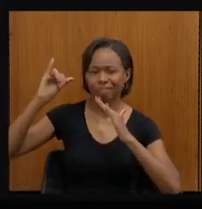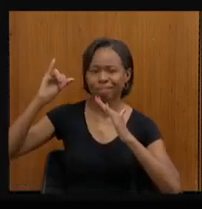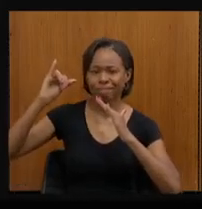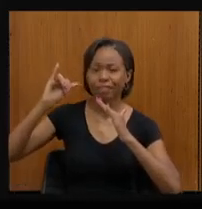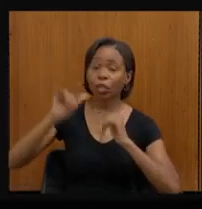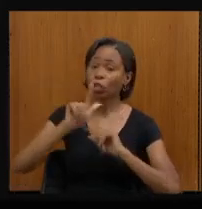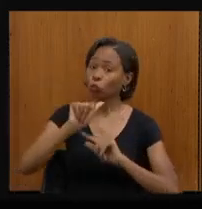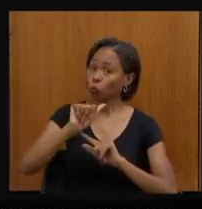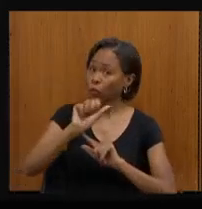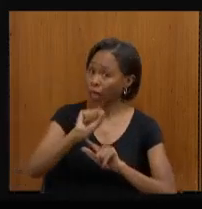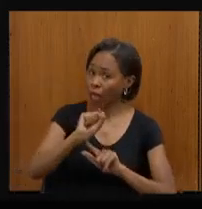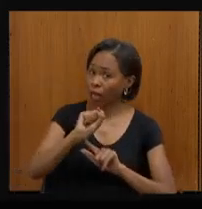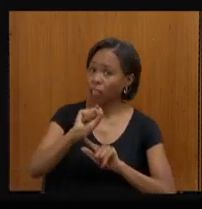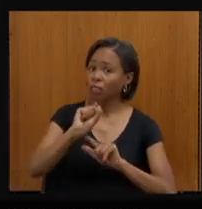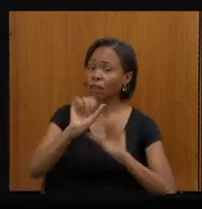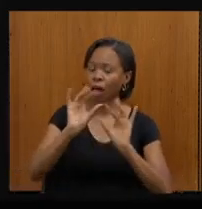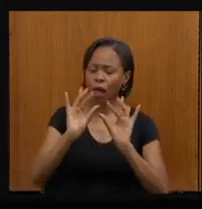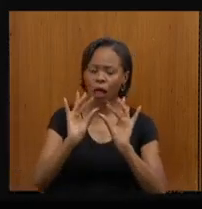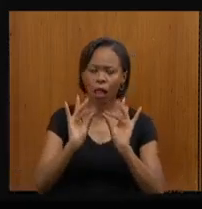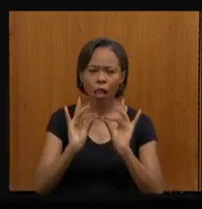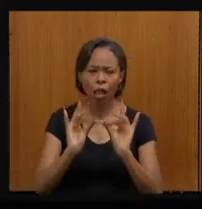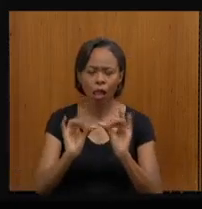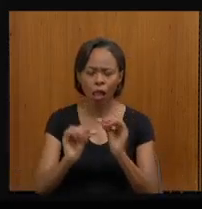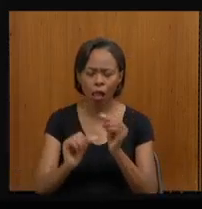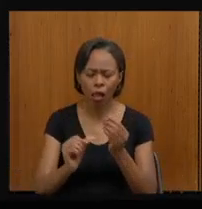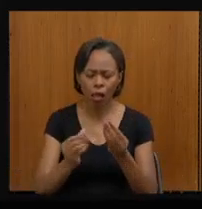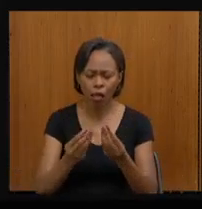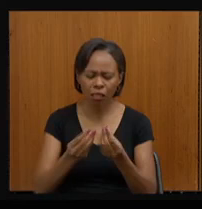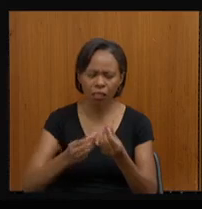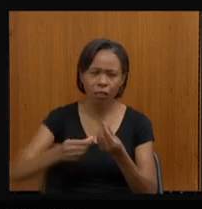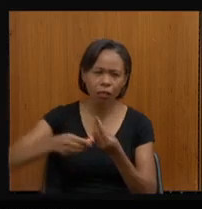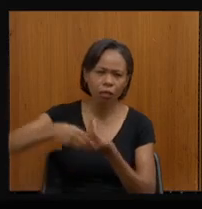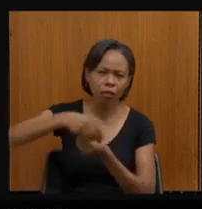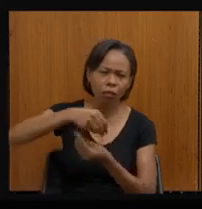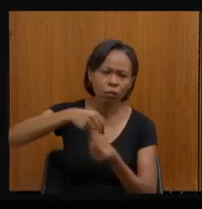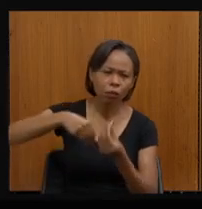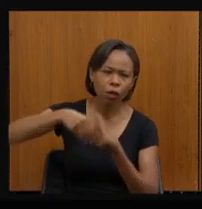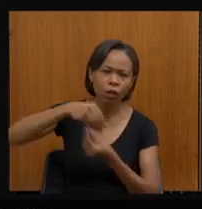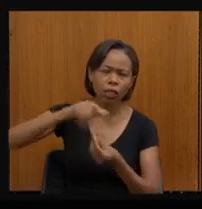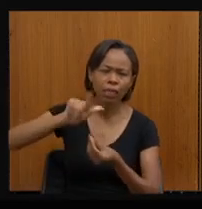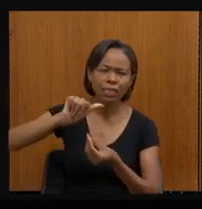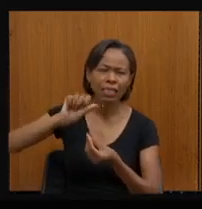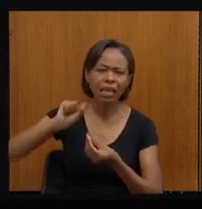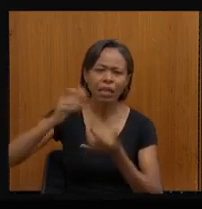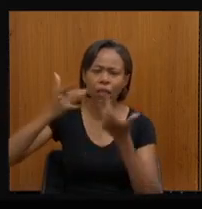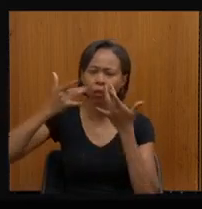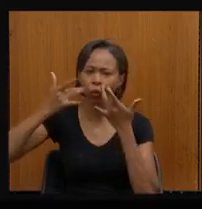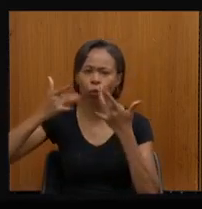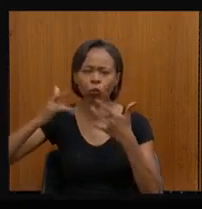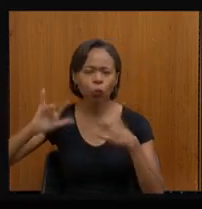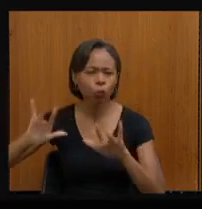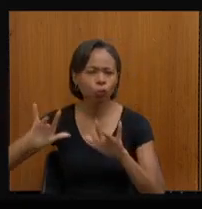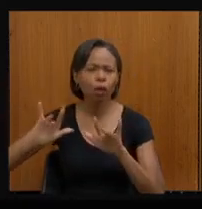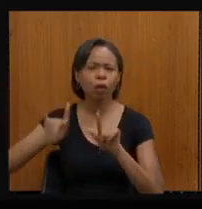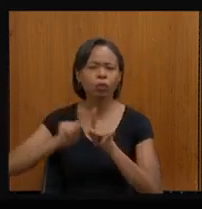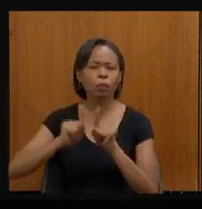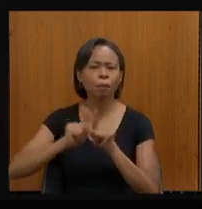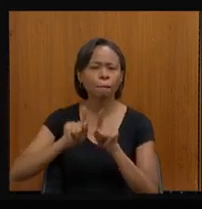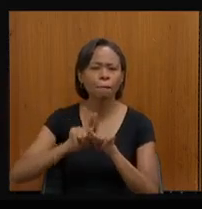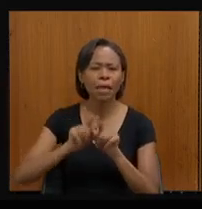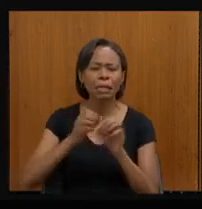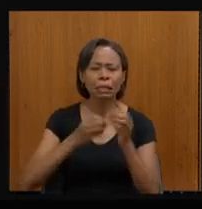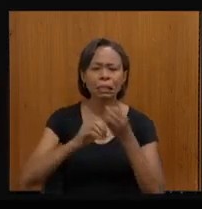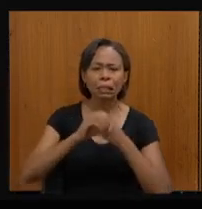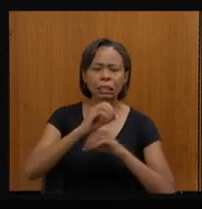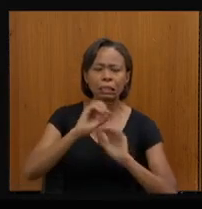diluído a misturado no gás natural pela parte de aquecimento até a partir de células de combustível e